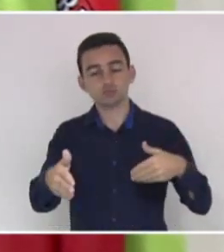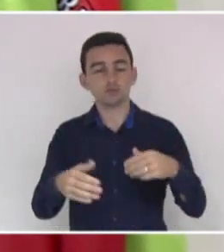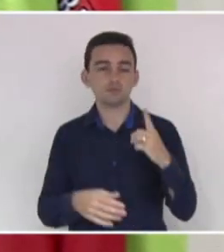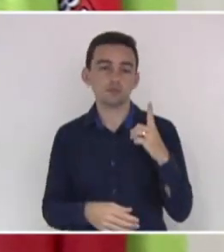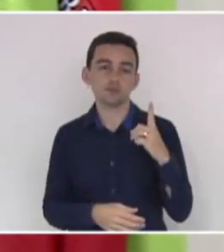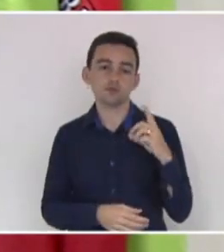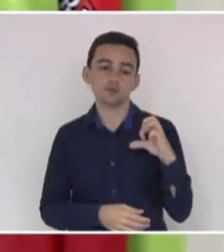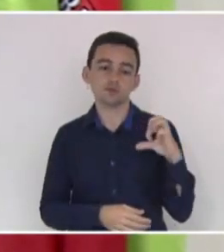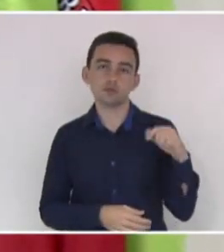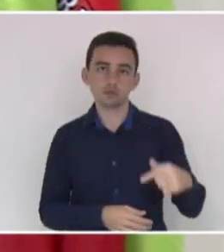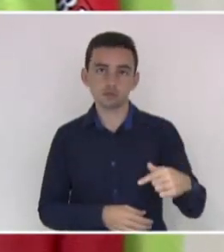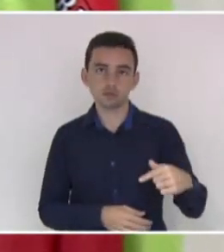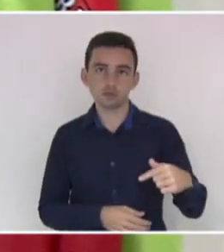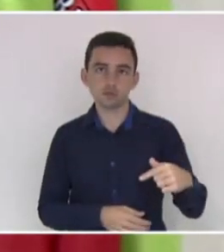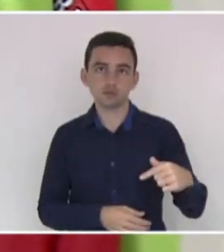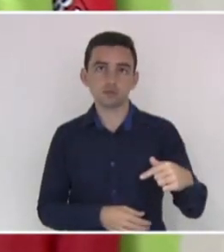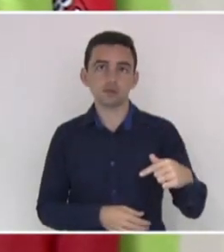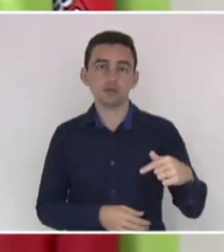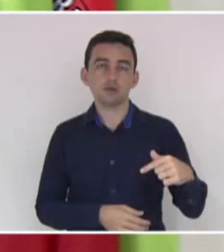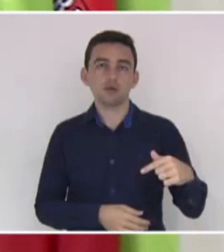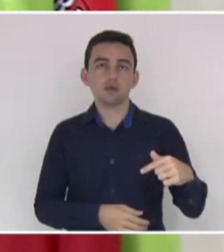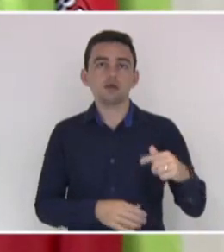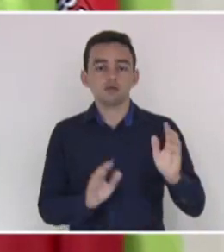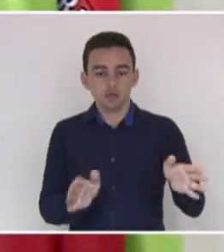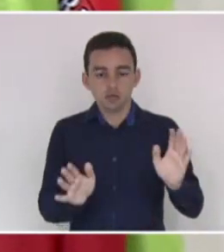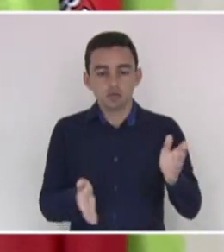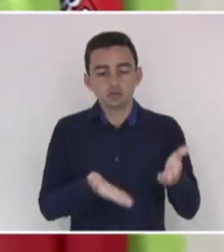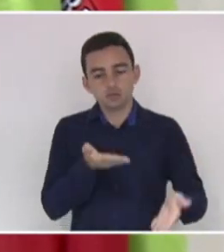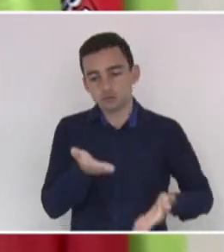1997 vem tratando pessoas